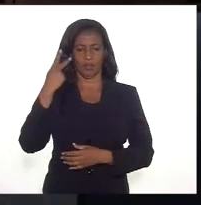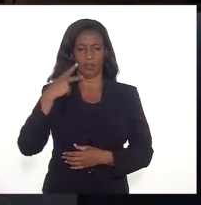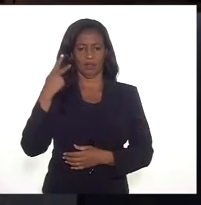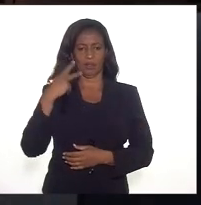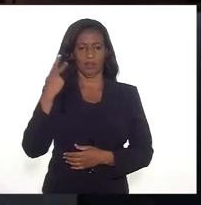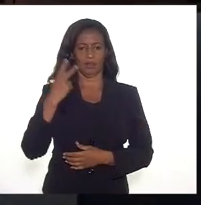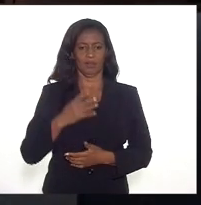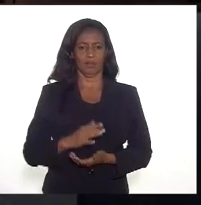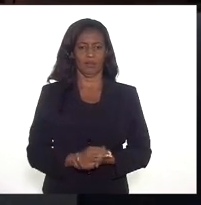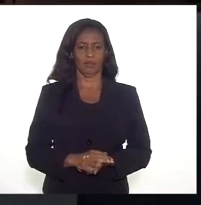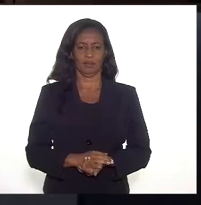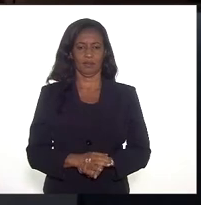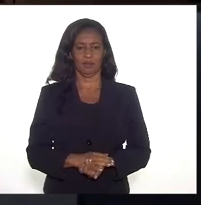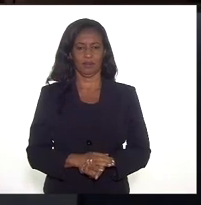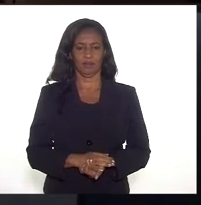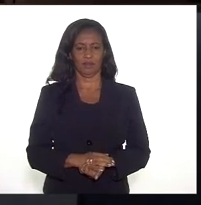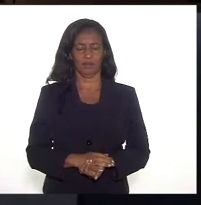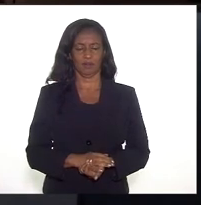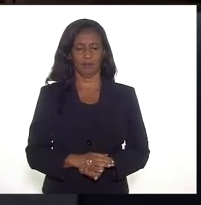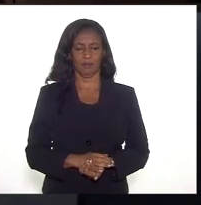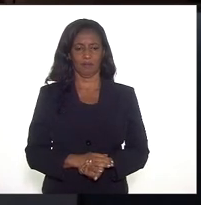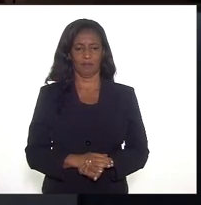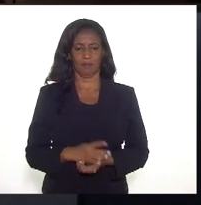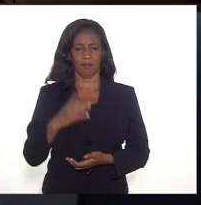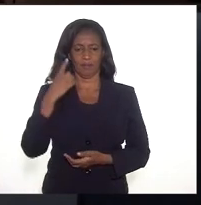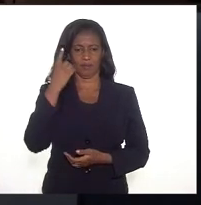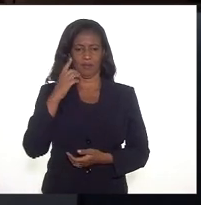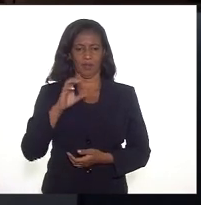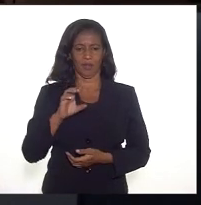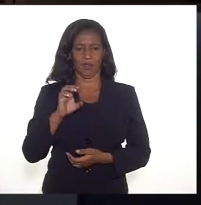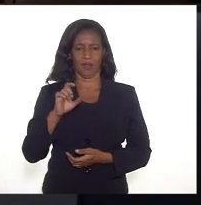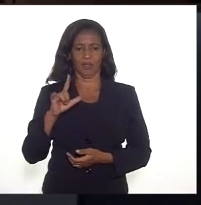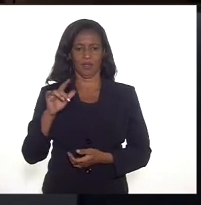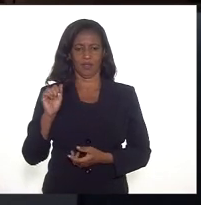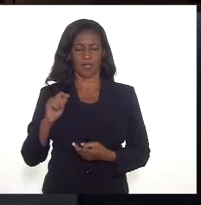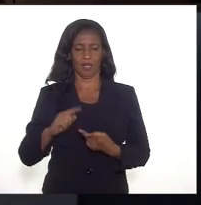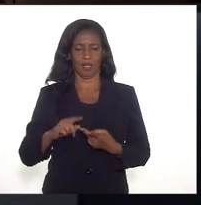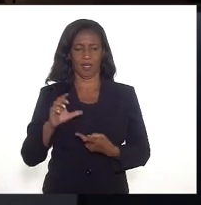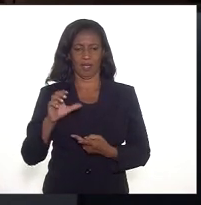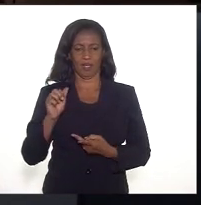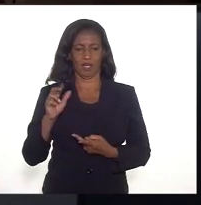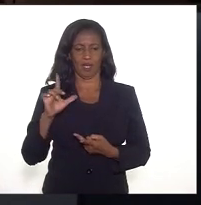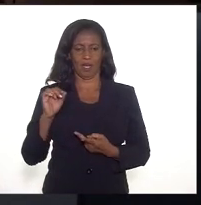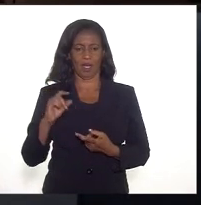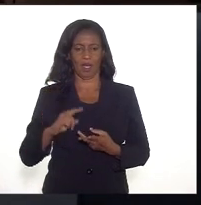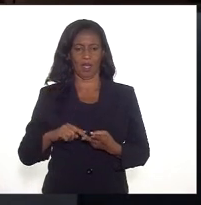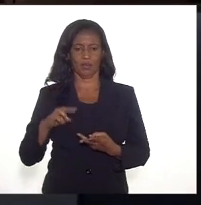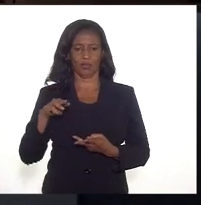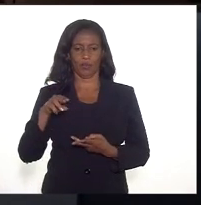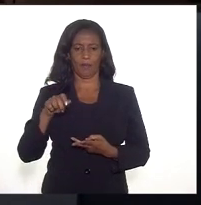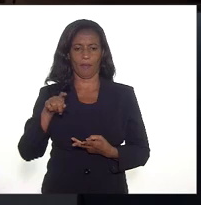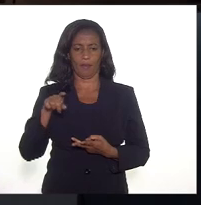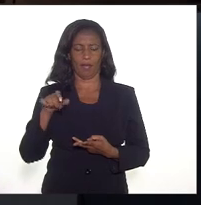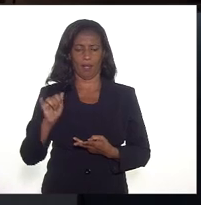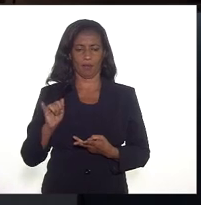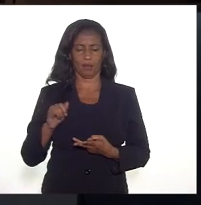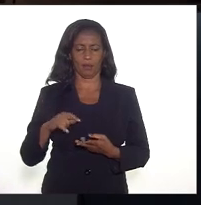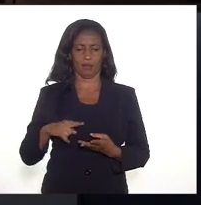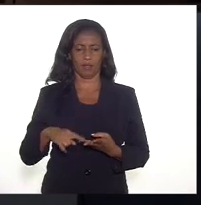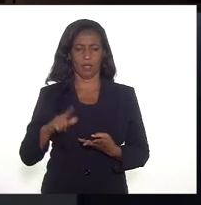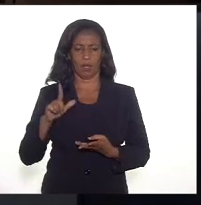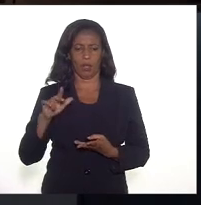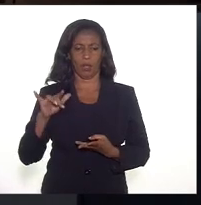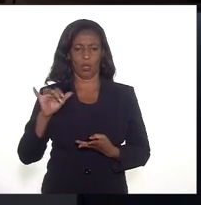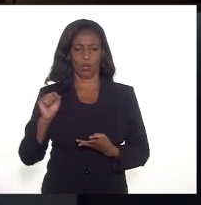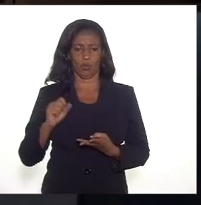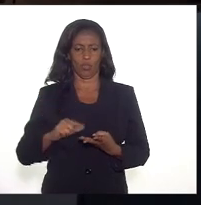senhoras e senhores, deputada Célia, deputado Carlos Mink, deputado Max Lemos, deputado Luiz Martins,